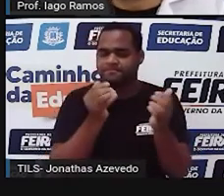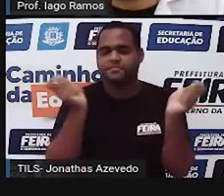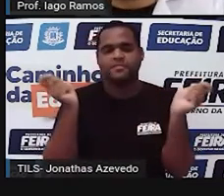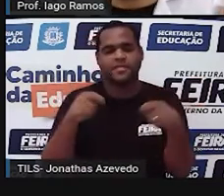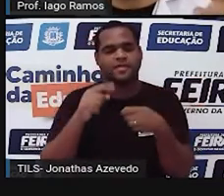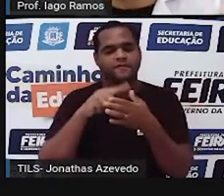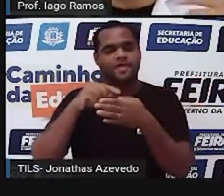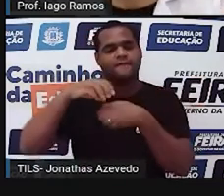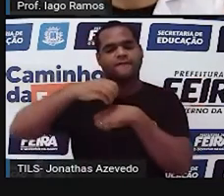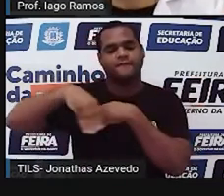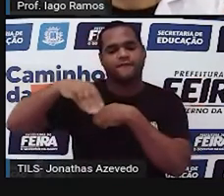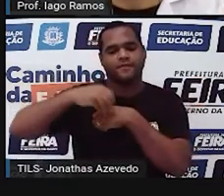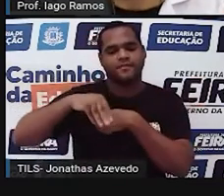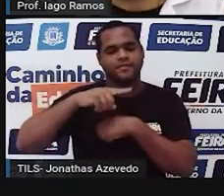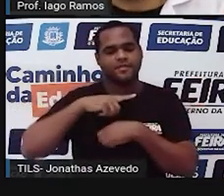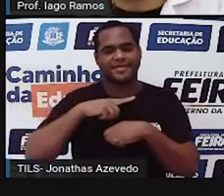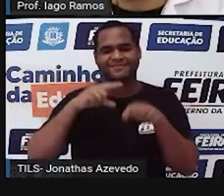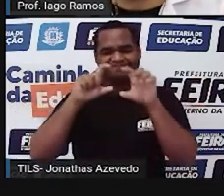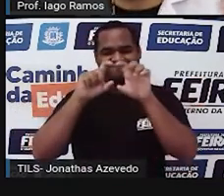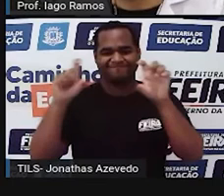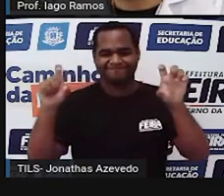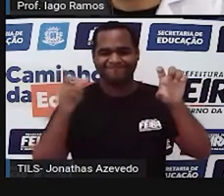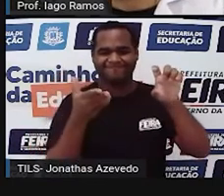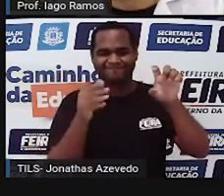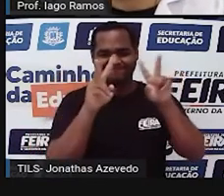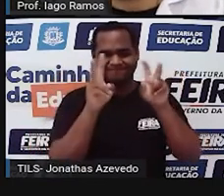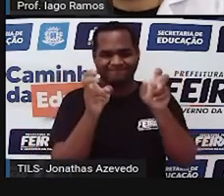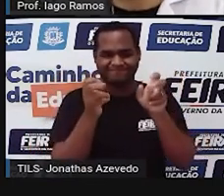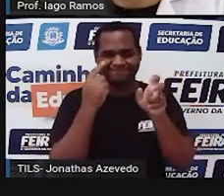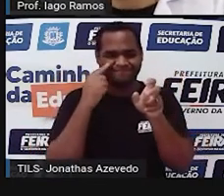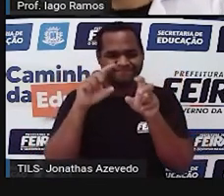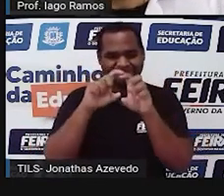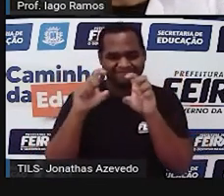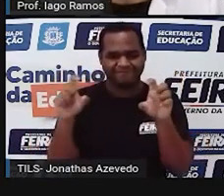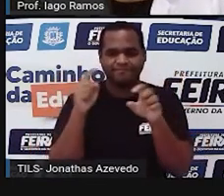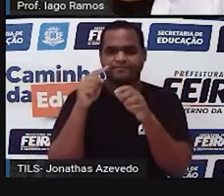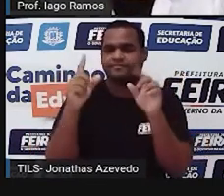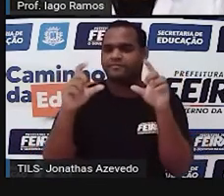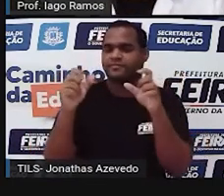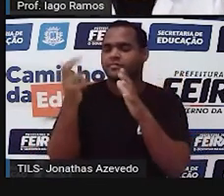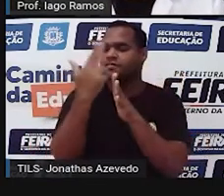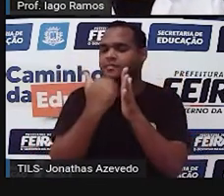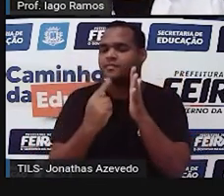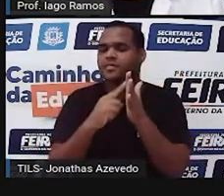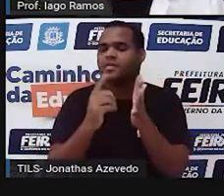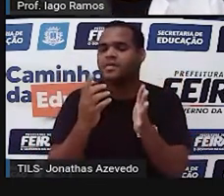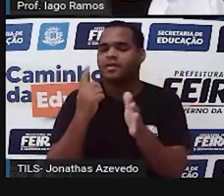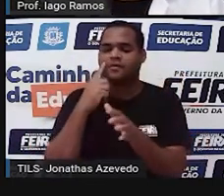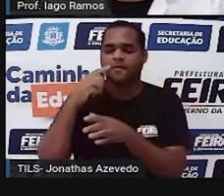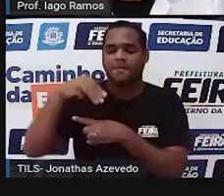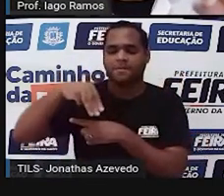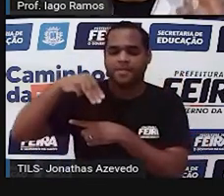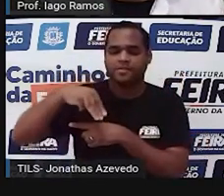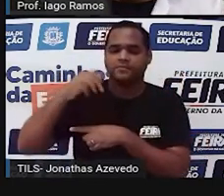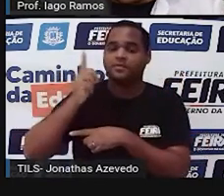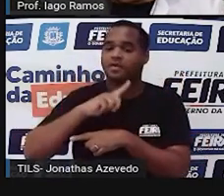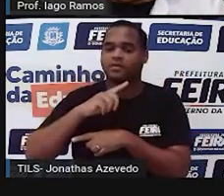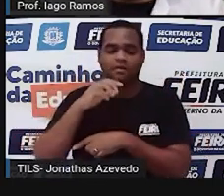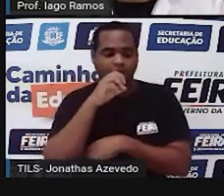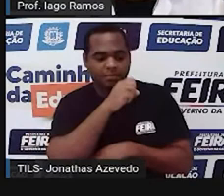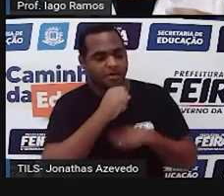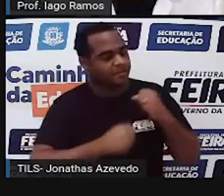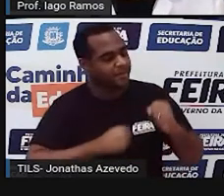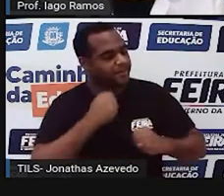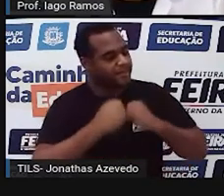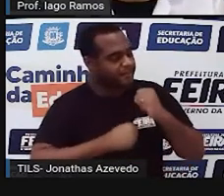as informações que estão ali em cima no enunciado no texto que está em cima da imagem Quantos metros você morreu